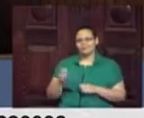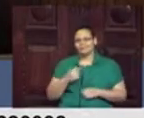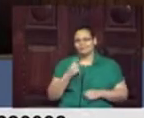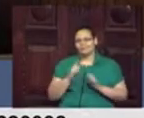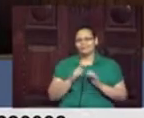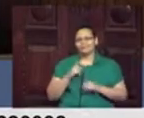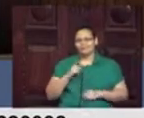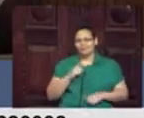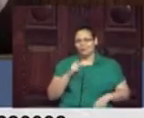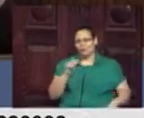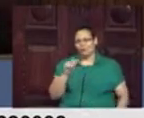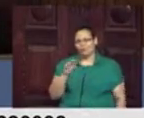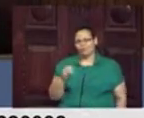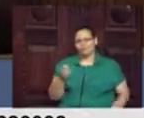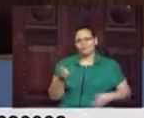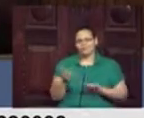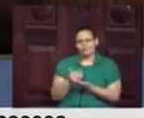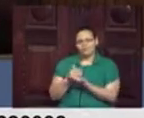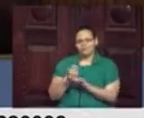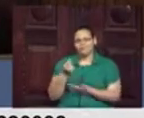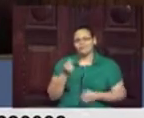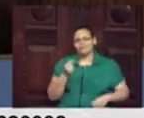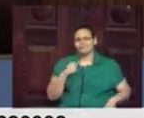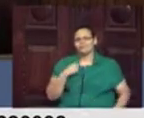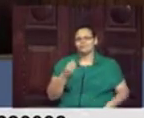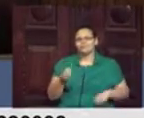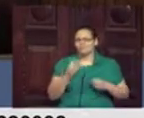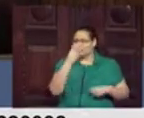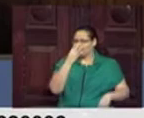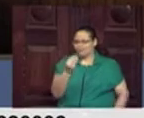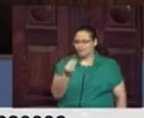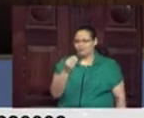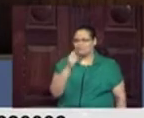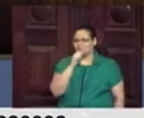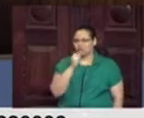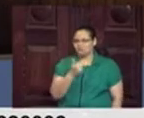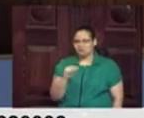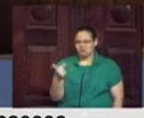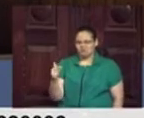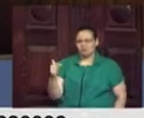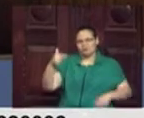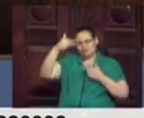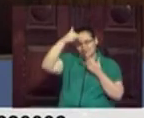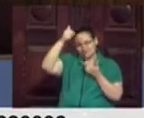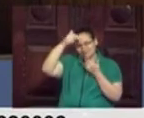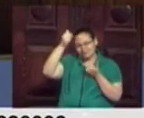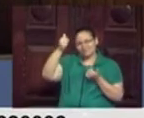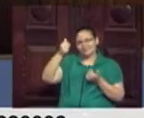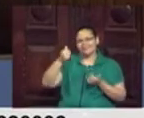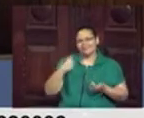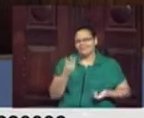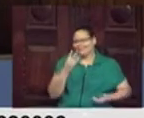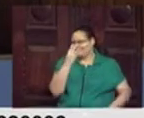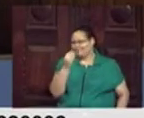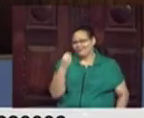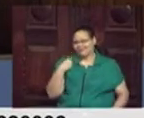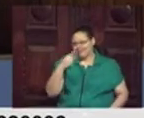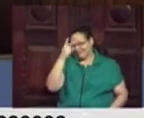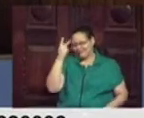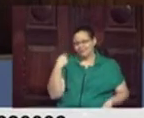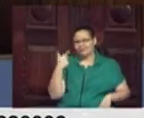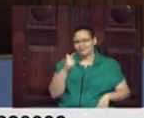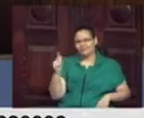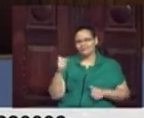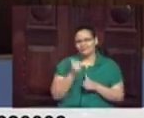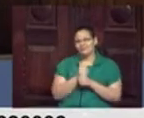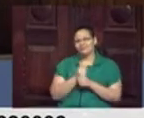você vai depender do cabrito, da van, ou sei lá o quê, ou não tem ônibus, e não tem ninguém que fiscalize. E aí chega aqui e aumenta o